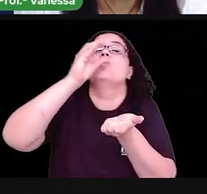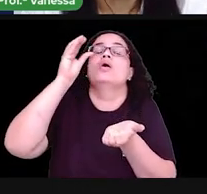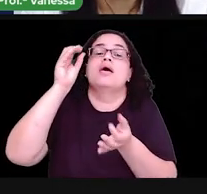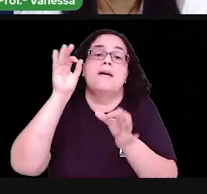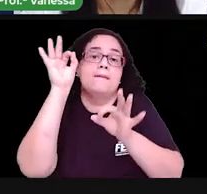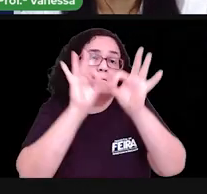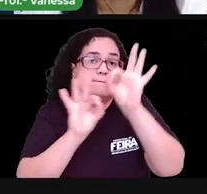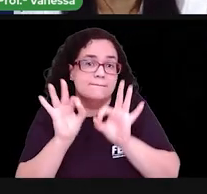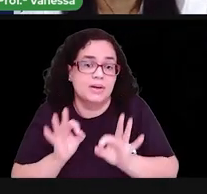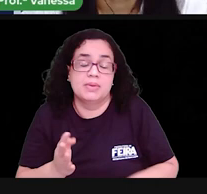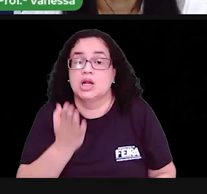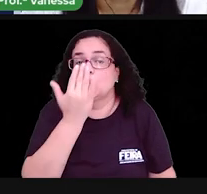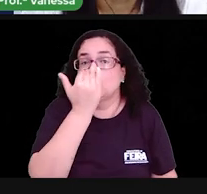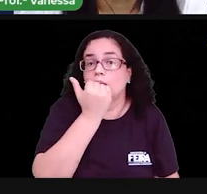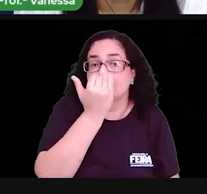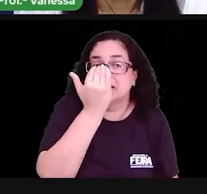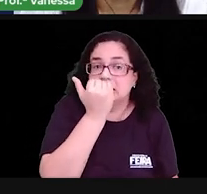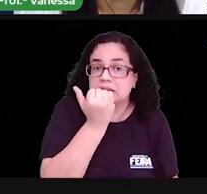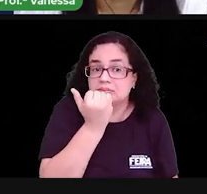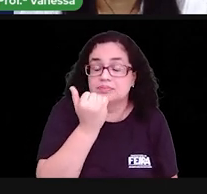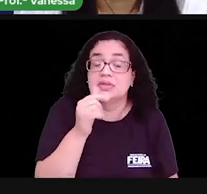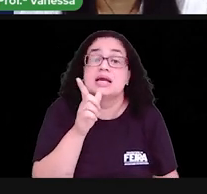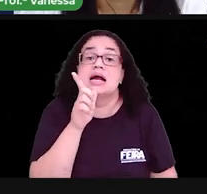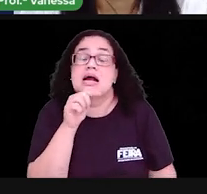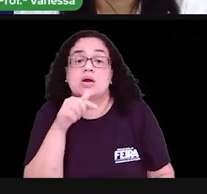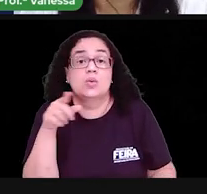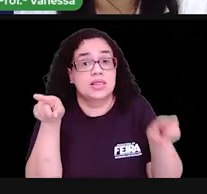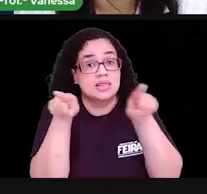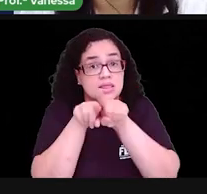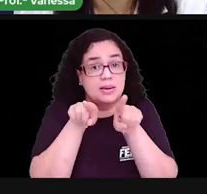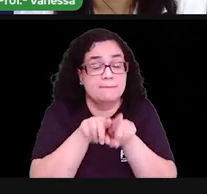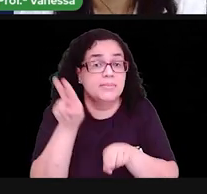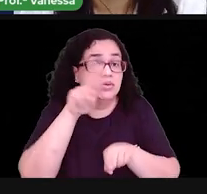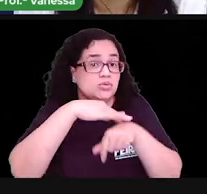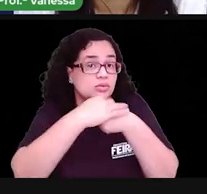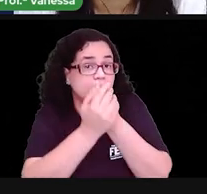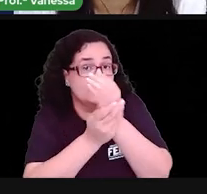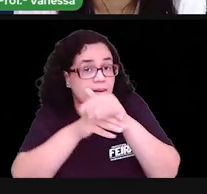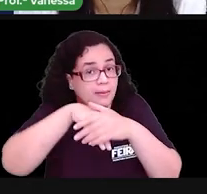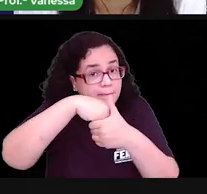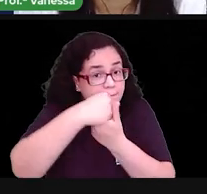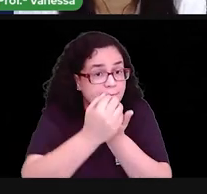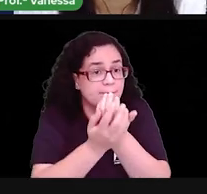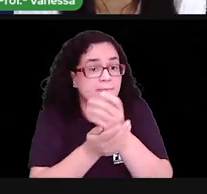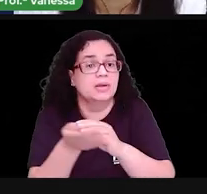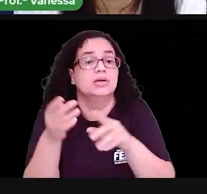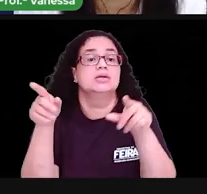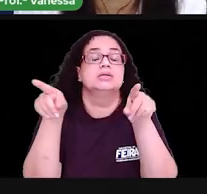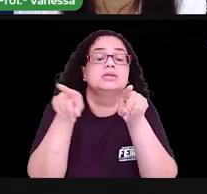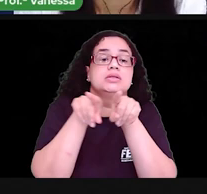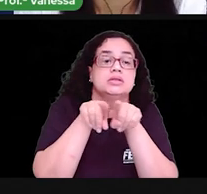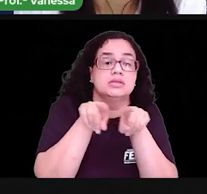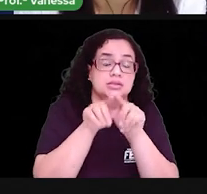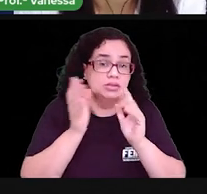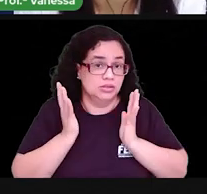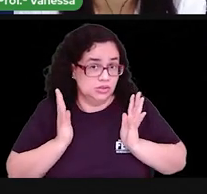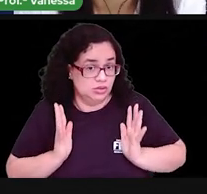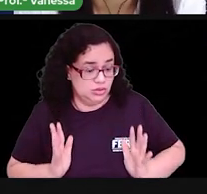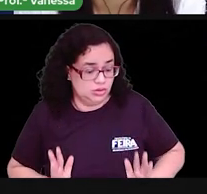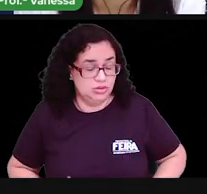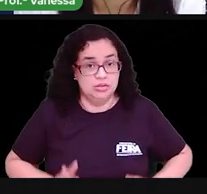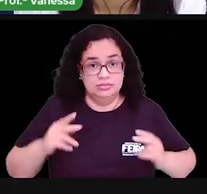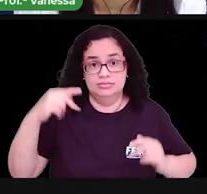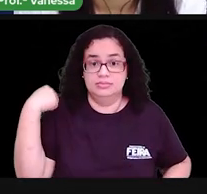preparar a luz a água também pode ser usada para lavar as músicas em outras ações de higiene